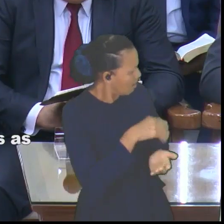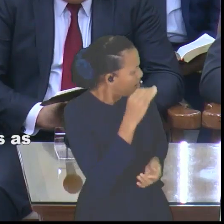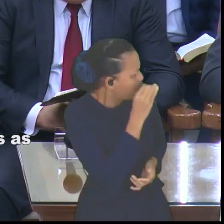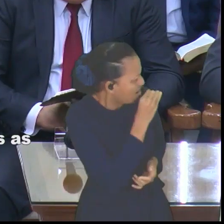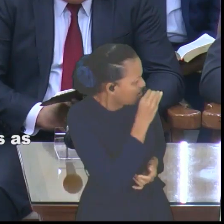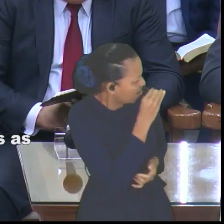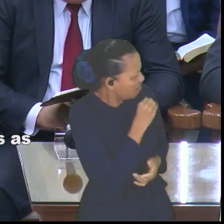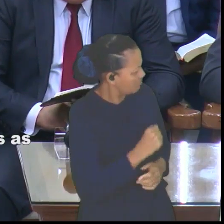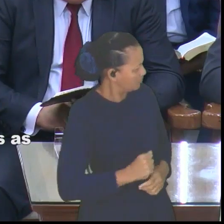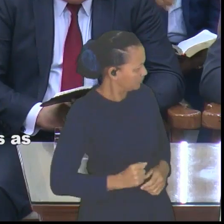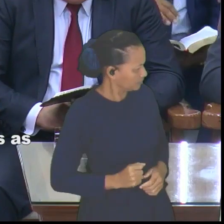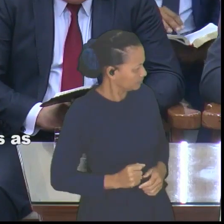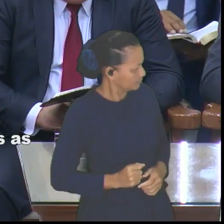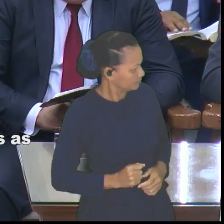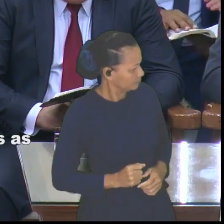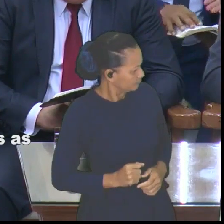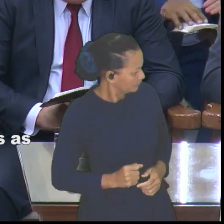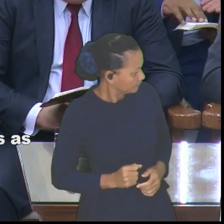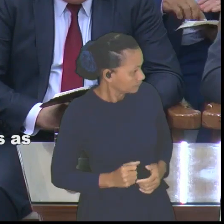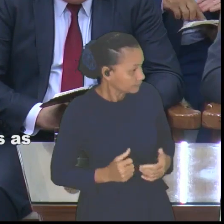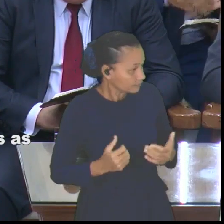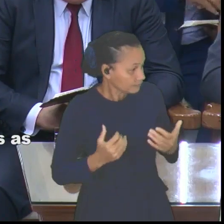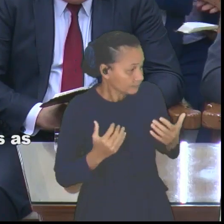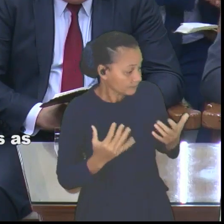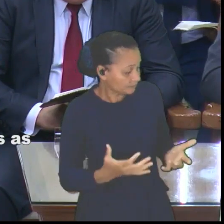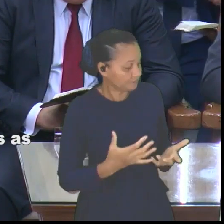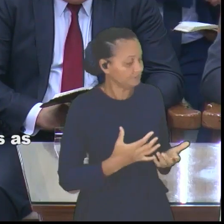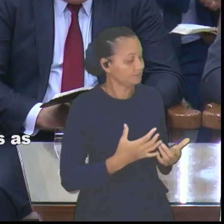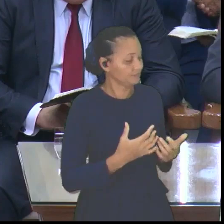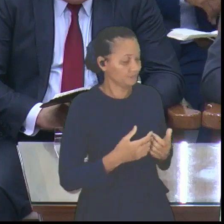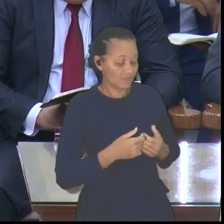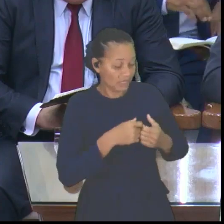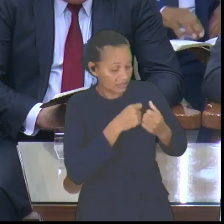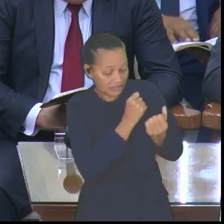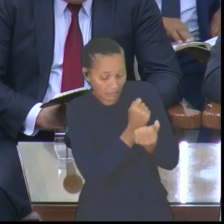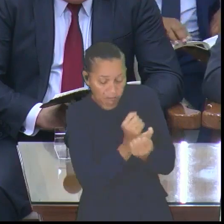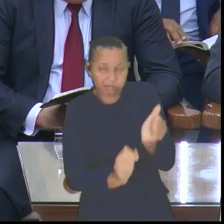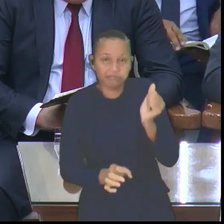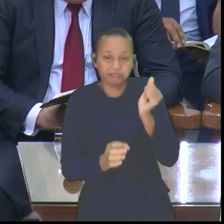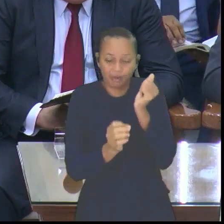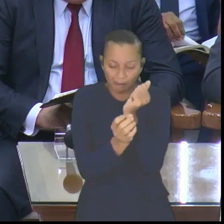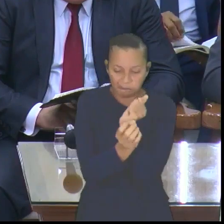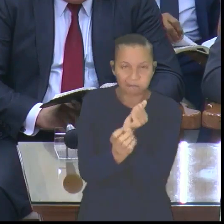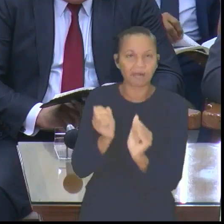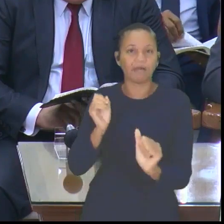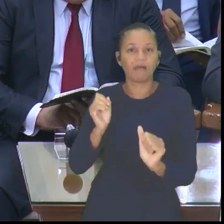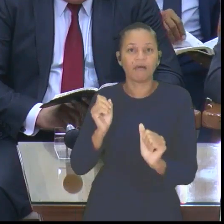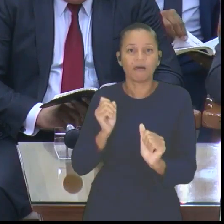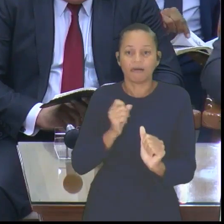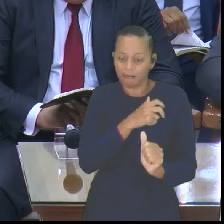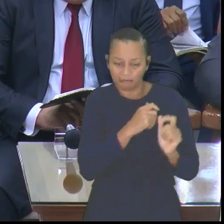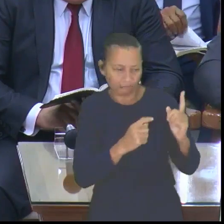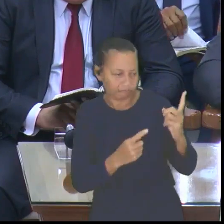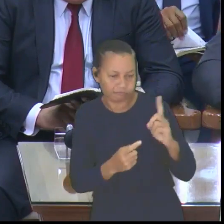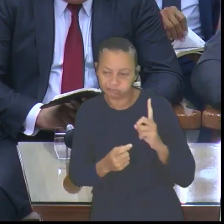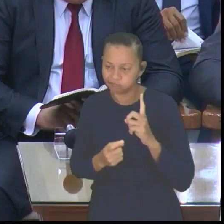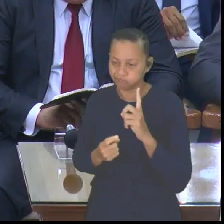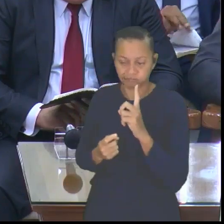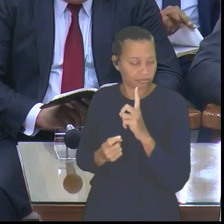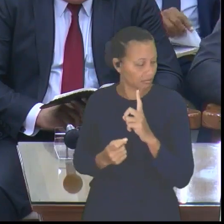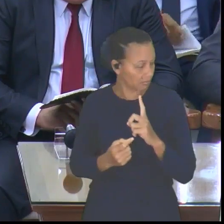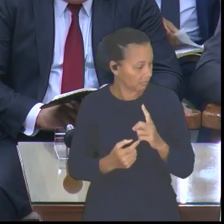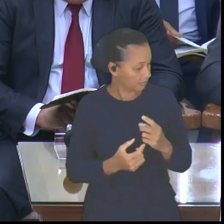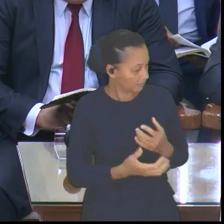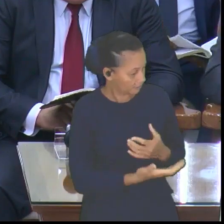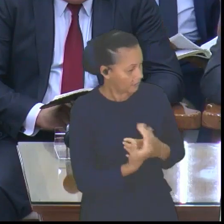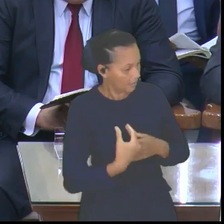depressa. E caíram-lhe das mãos as cadeias. E disse-lhe o anjo: Cinge-te e